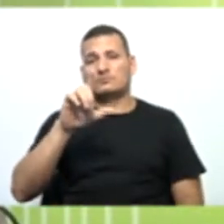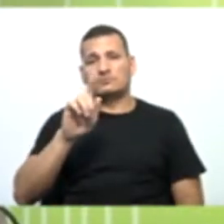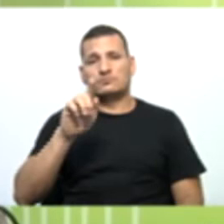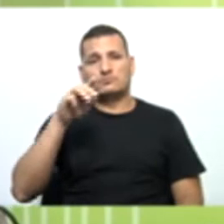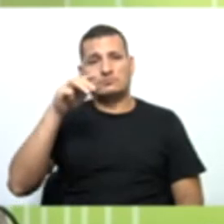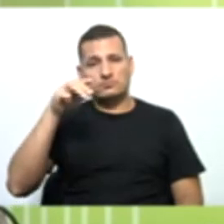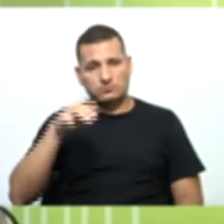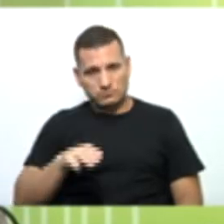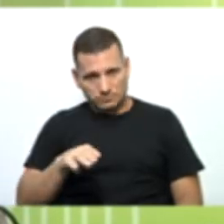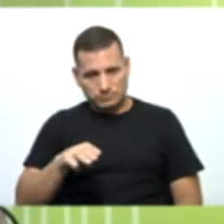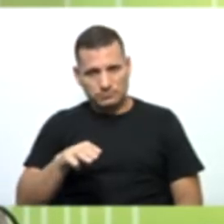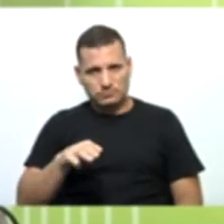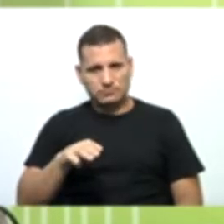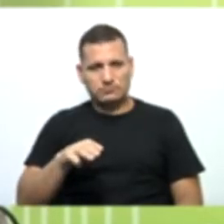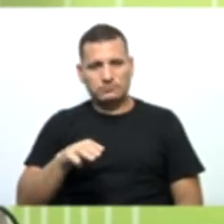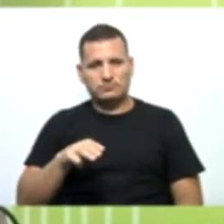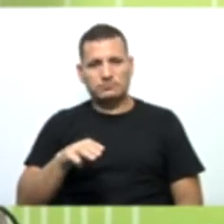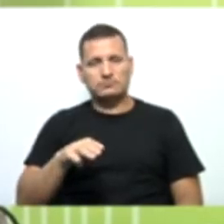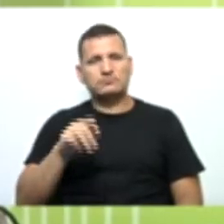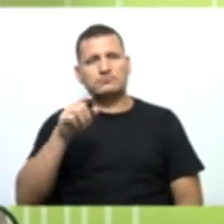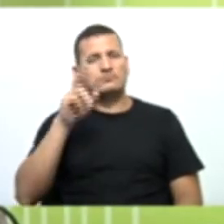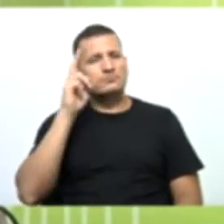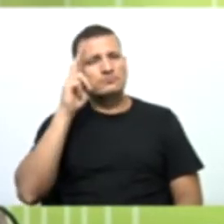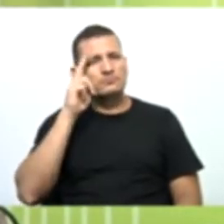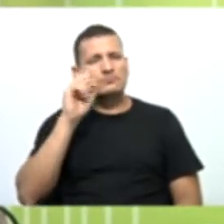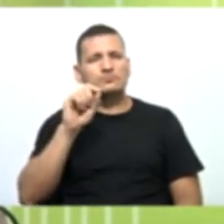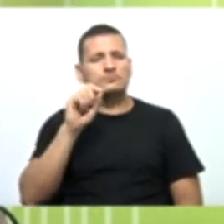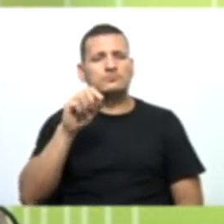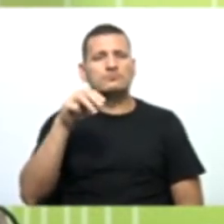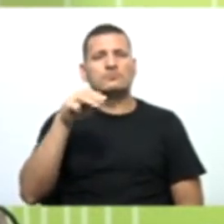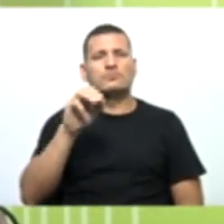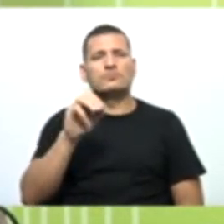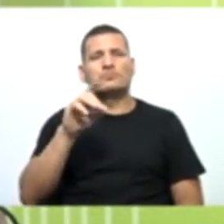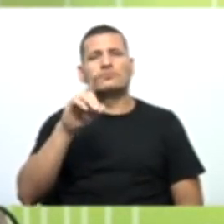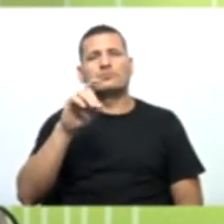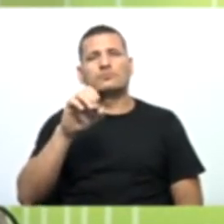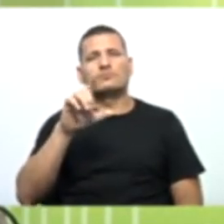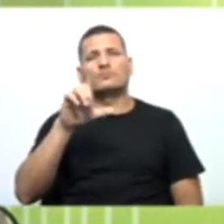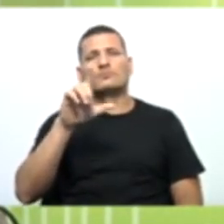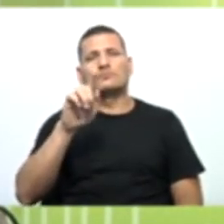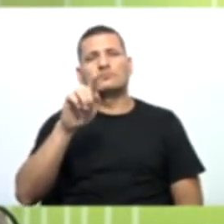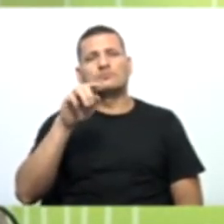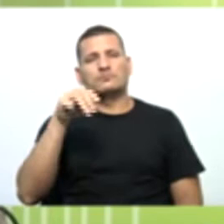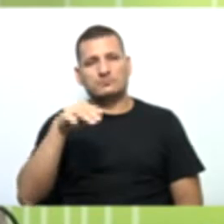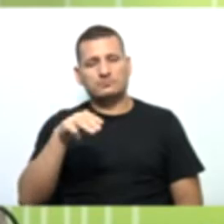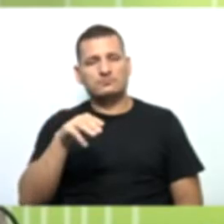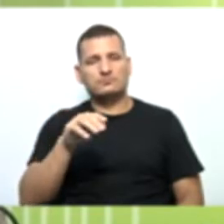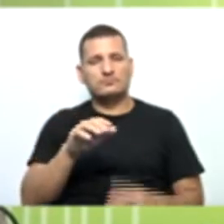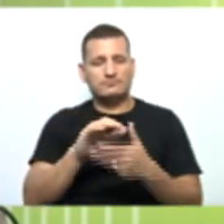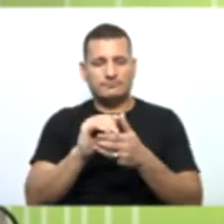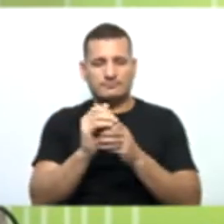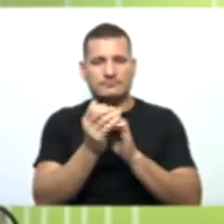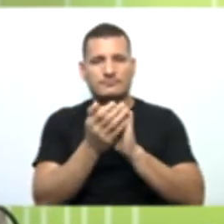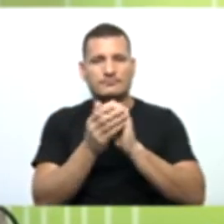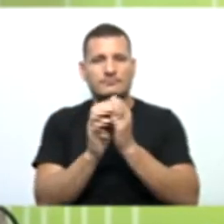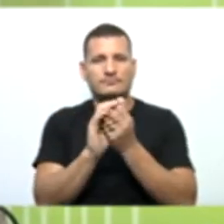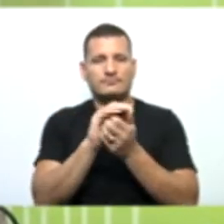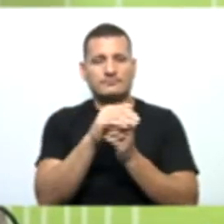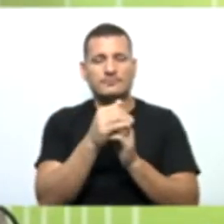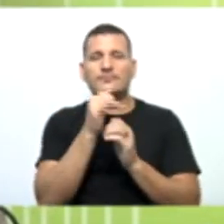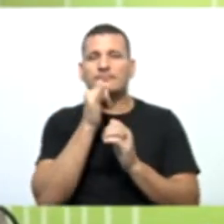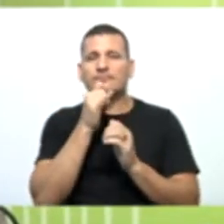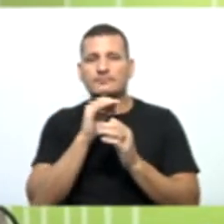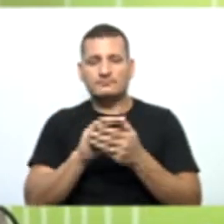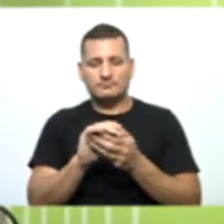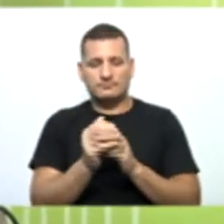modelagem de sistemas, lembra de modelar. Lembra aquela massinha? Pessoal, você vai ter que construir aí um